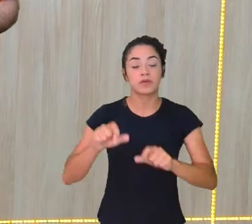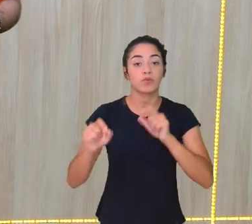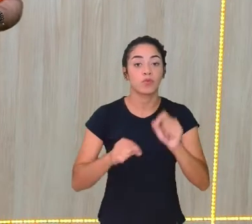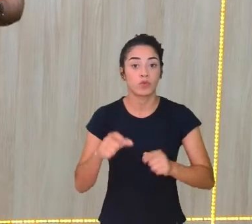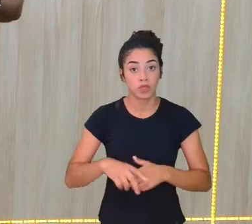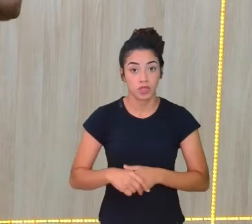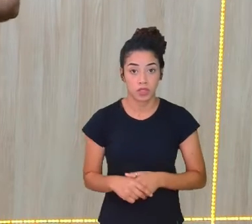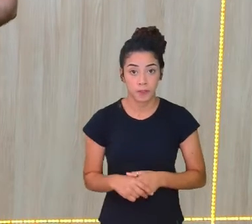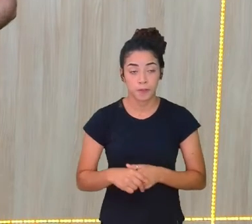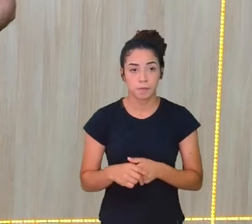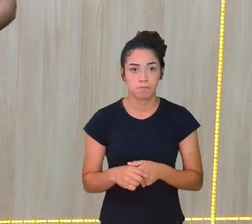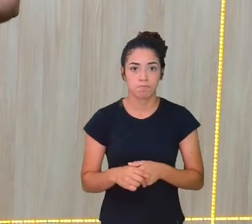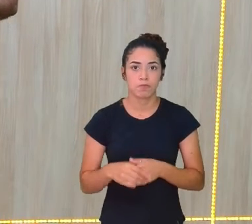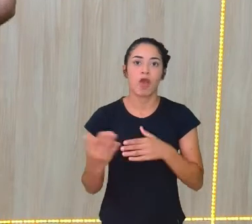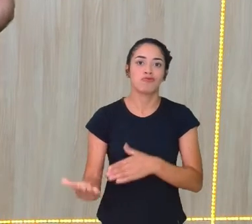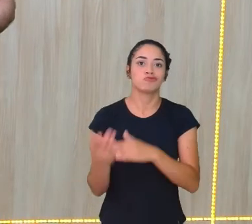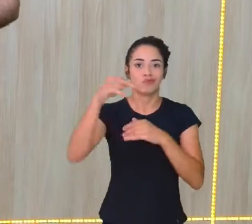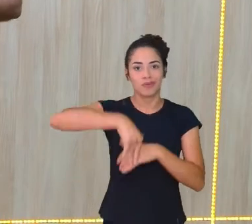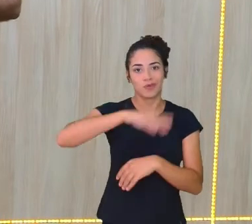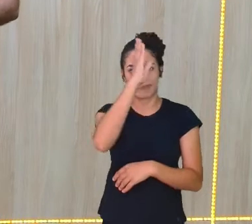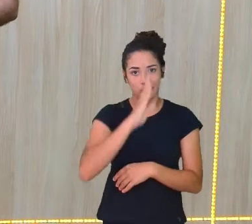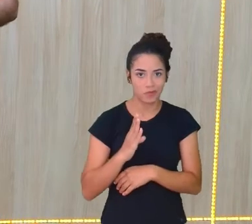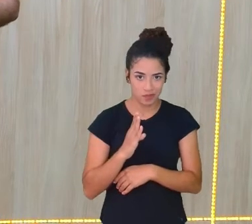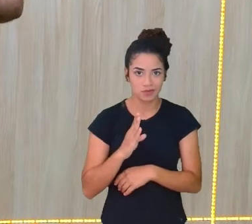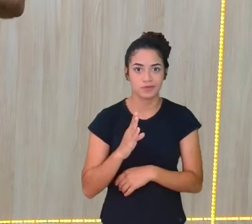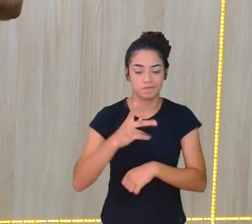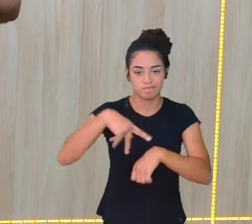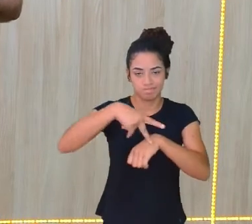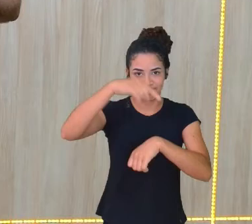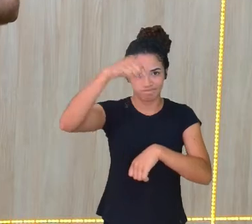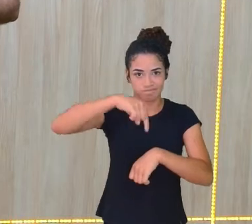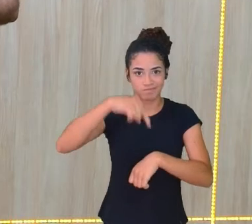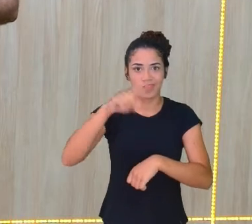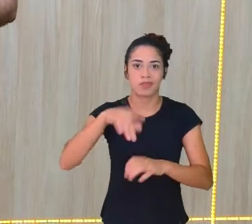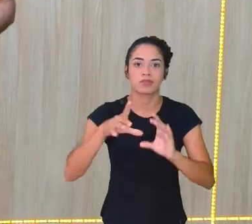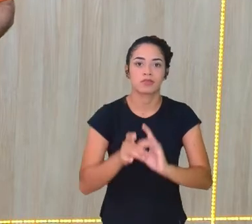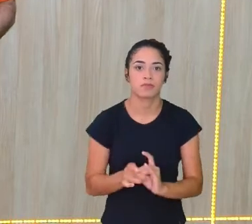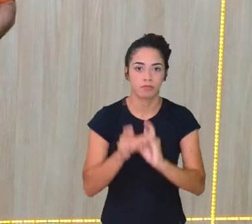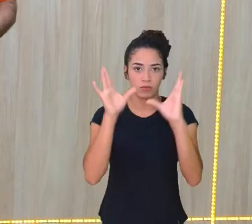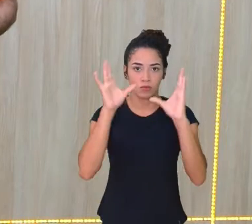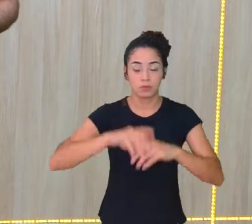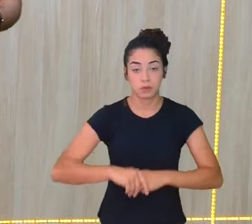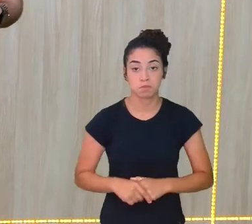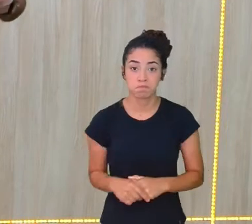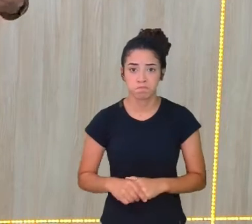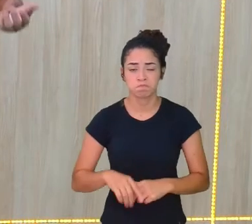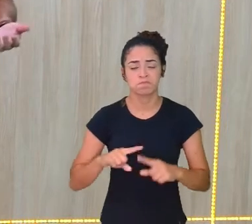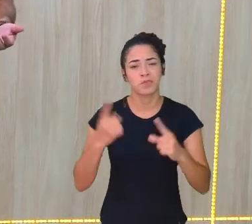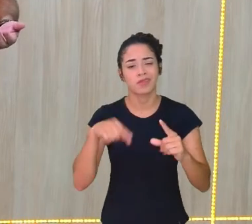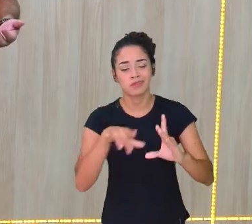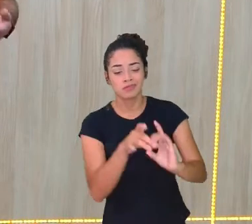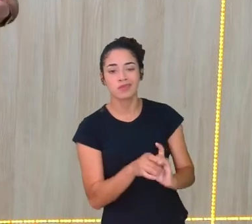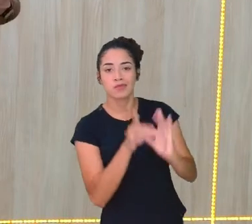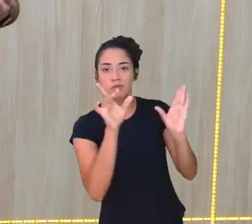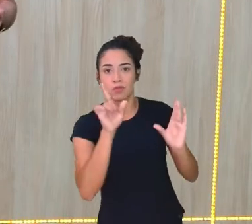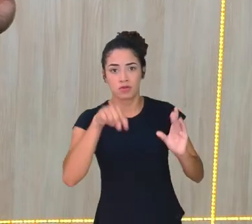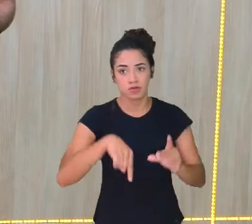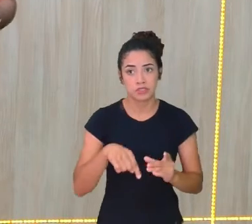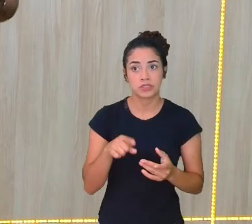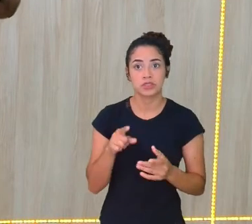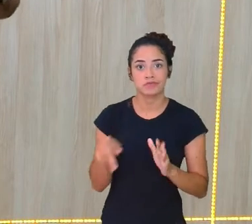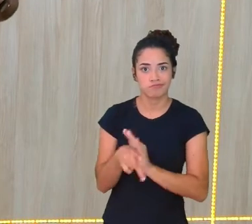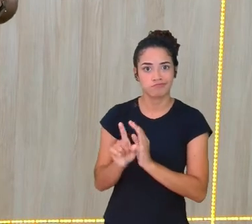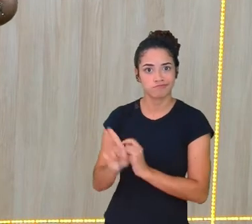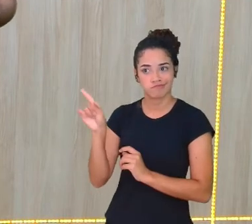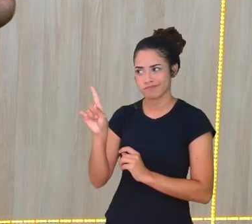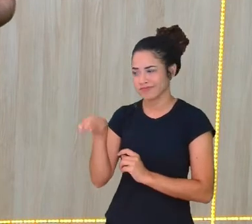né, o nosso país, Brasil, hoje, né, que é a democracia. Mas essa democracia ateniense, ela era